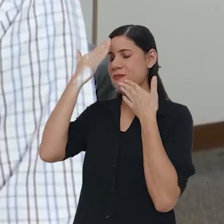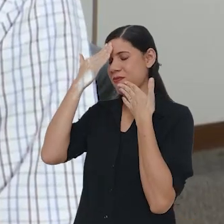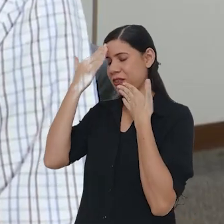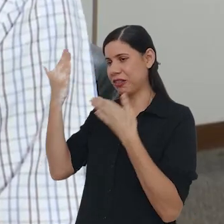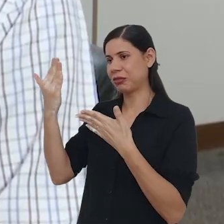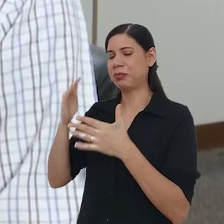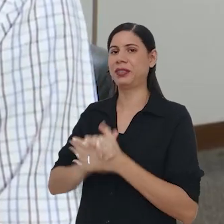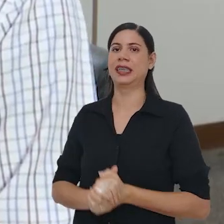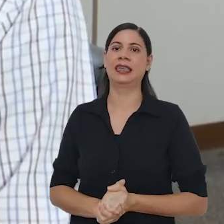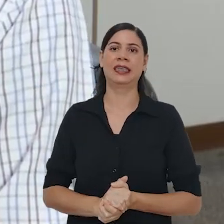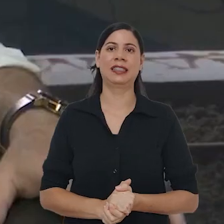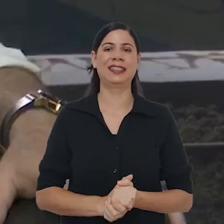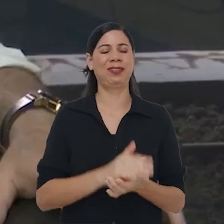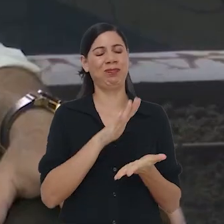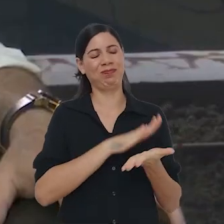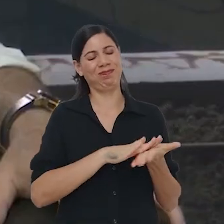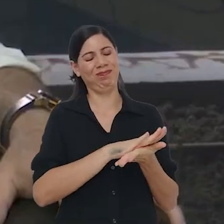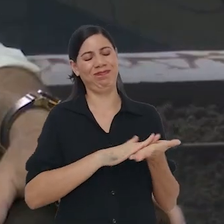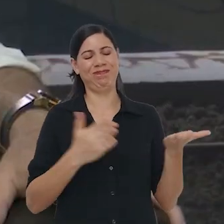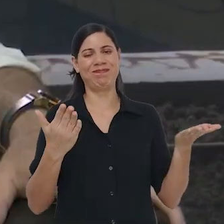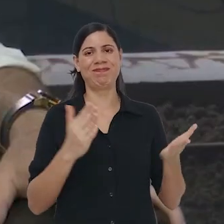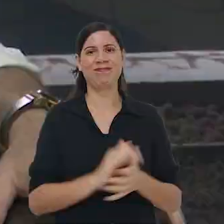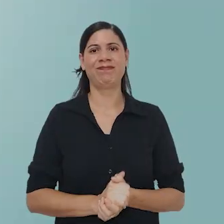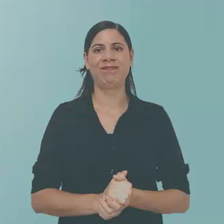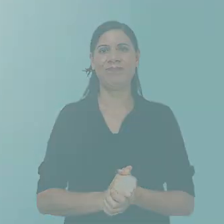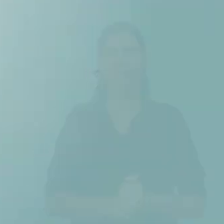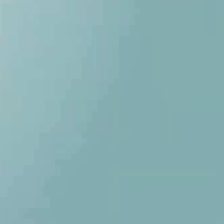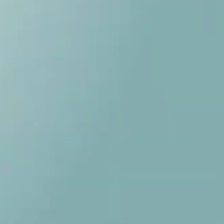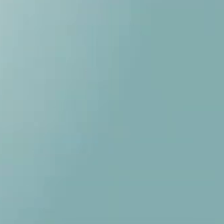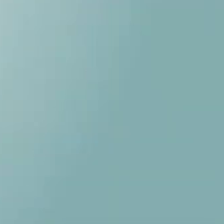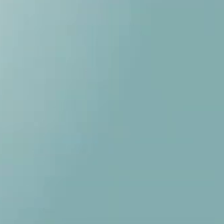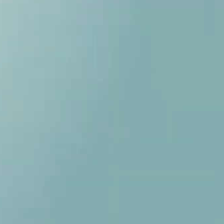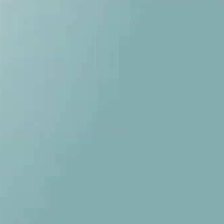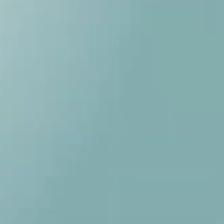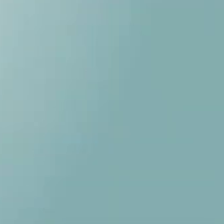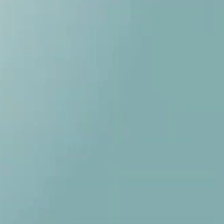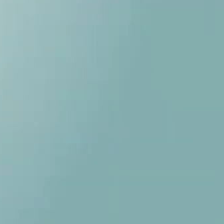muito obrigado pela entrevista. Nada, imagina, disposição.